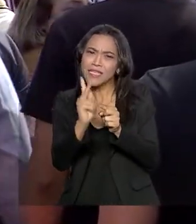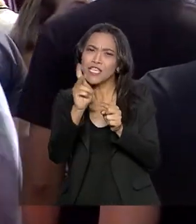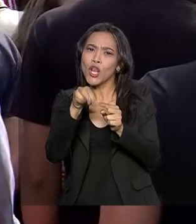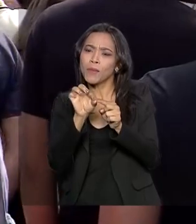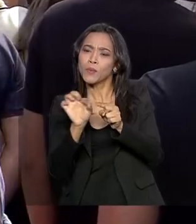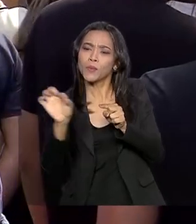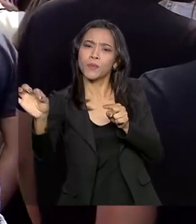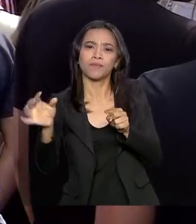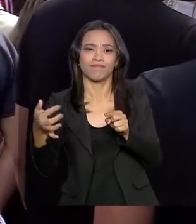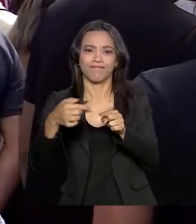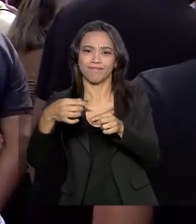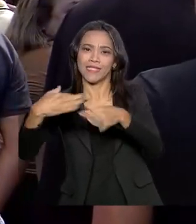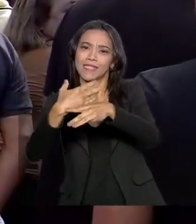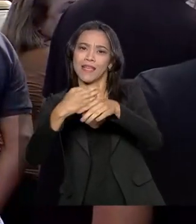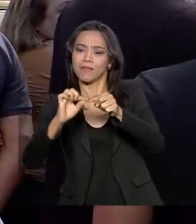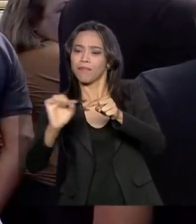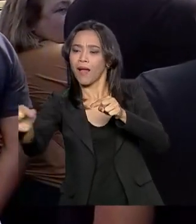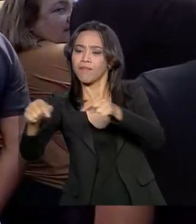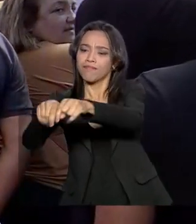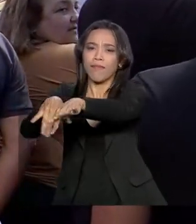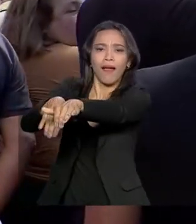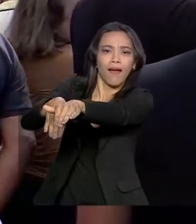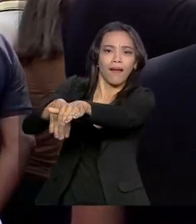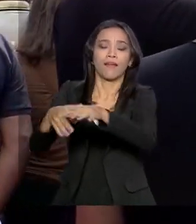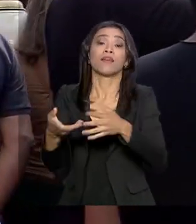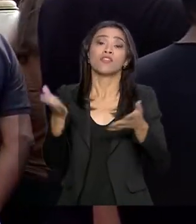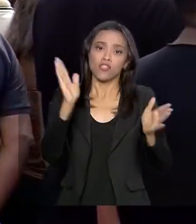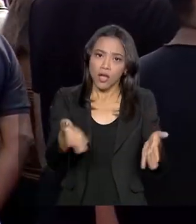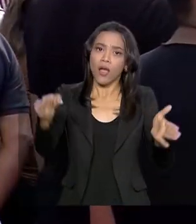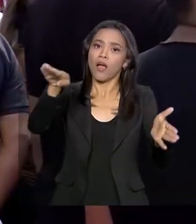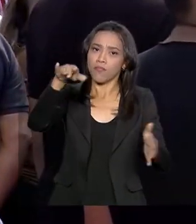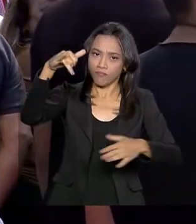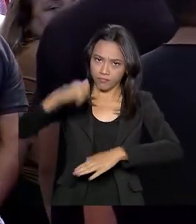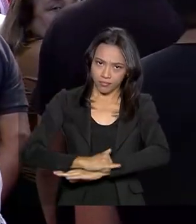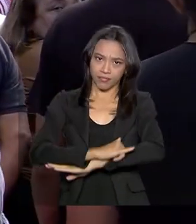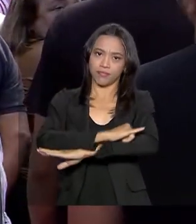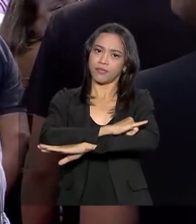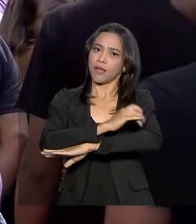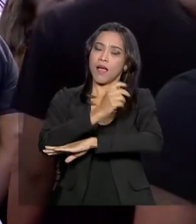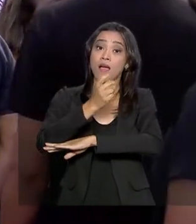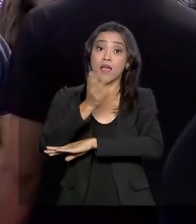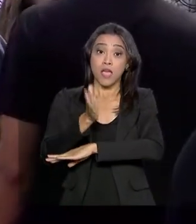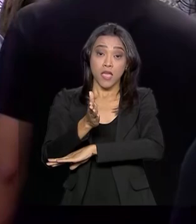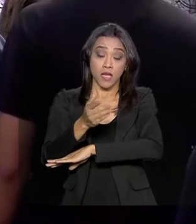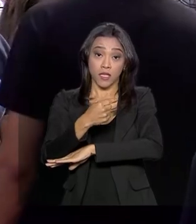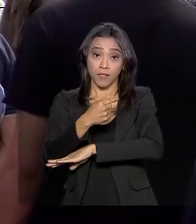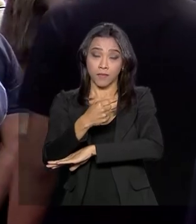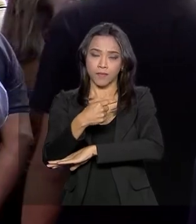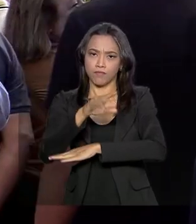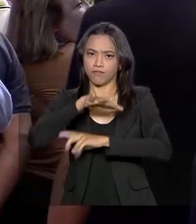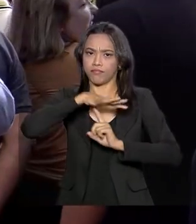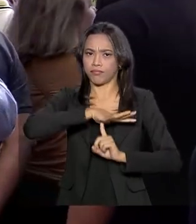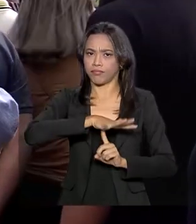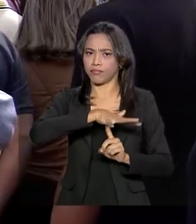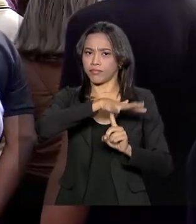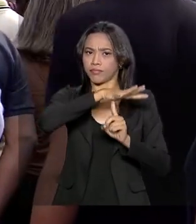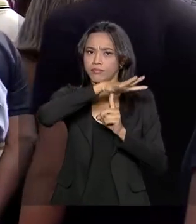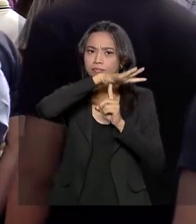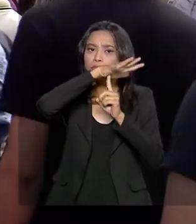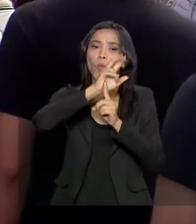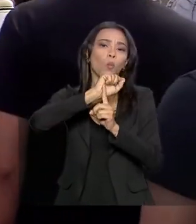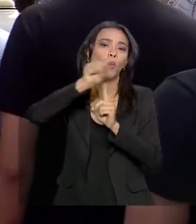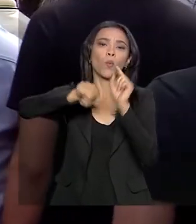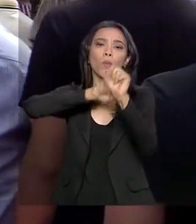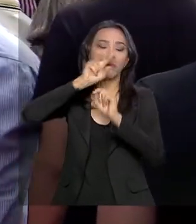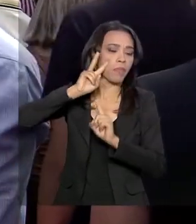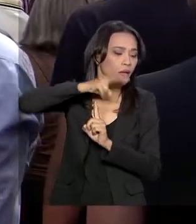Bolsonaro já pousou aqui no Aeroporto Internacional de Parnaíba, mas da pista mesmo ele embarcou no helicóptero para fazer um